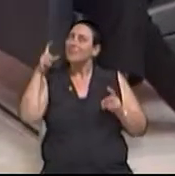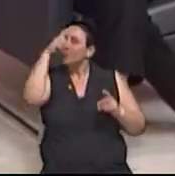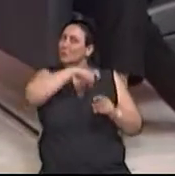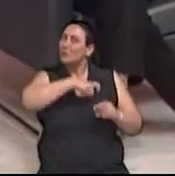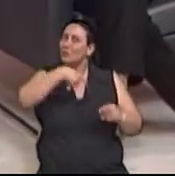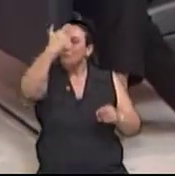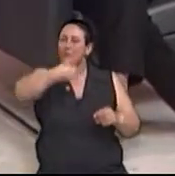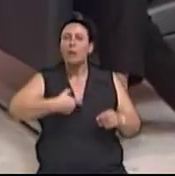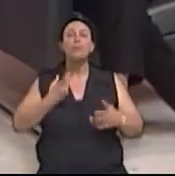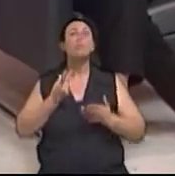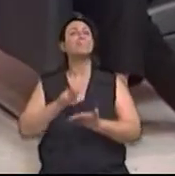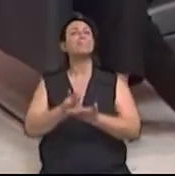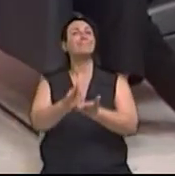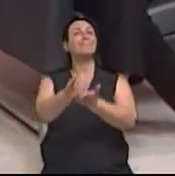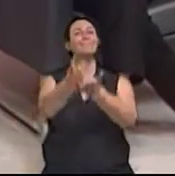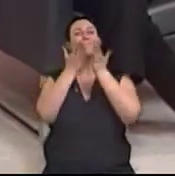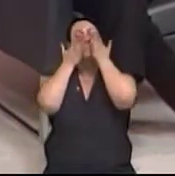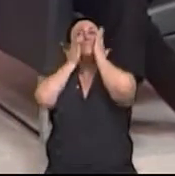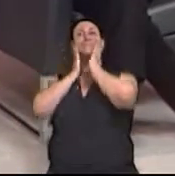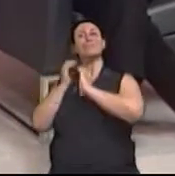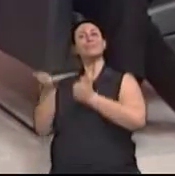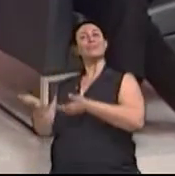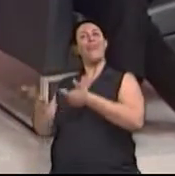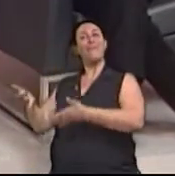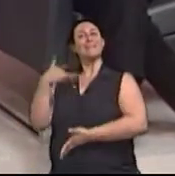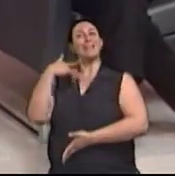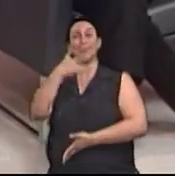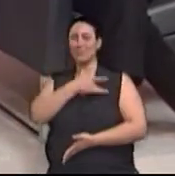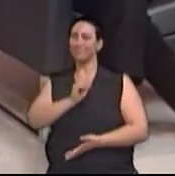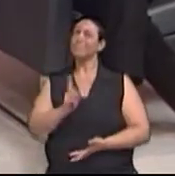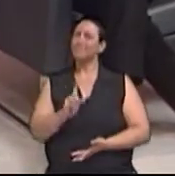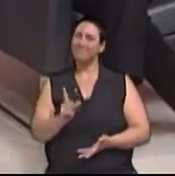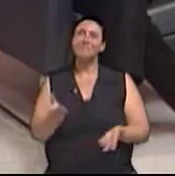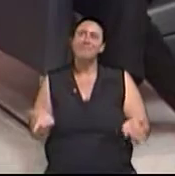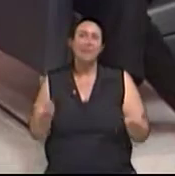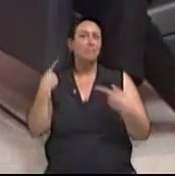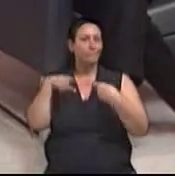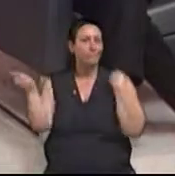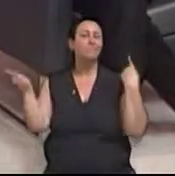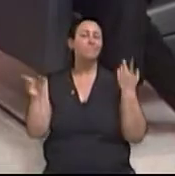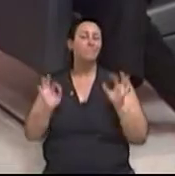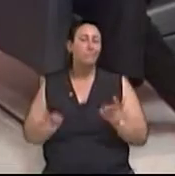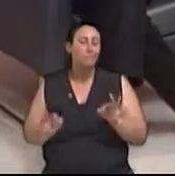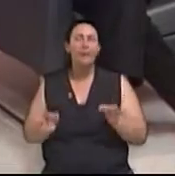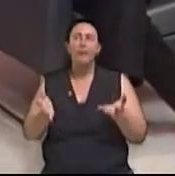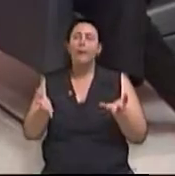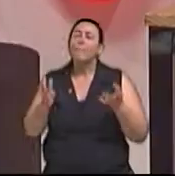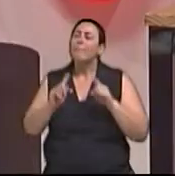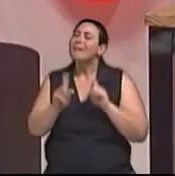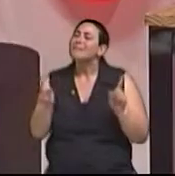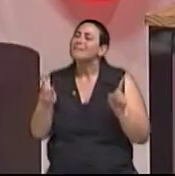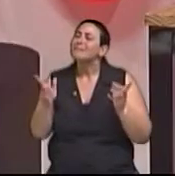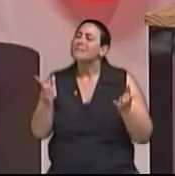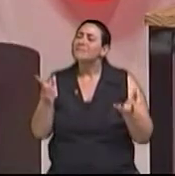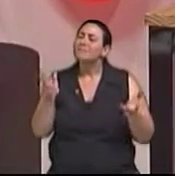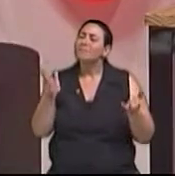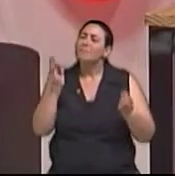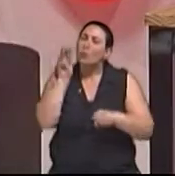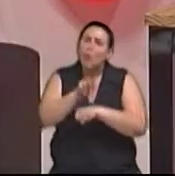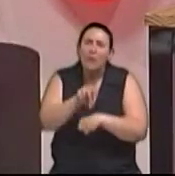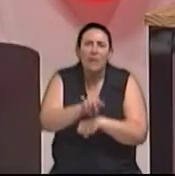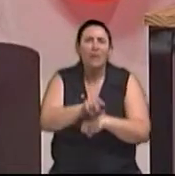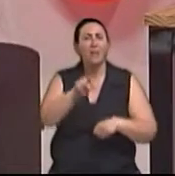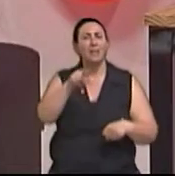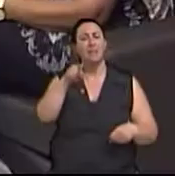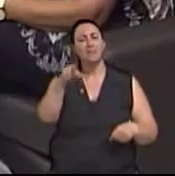aí seria realmente um contracenso então aceitar aquele pai e é aquela mãe que tá cuidando